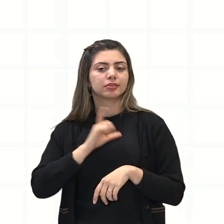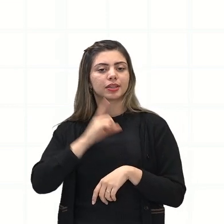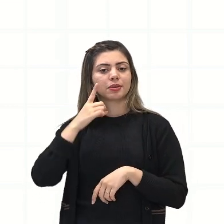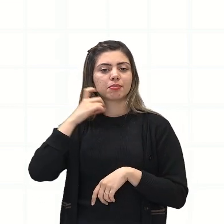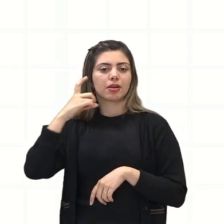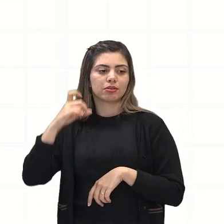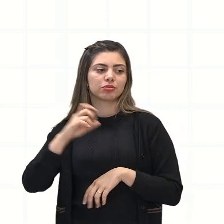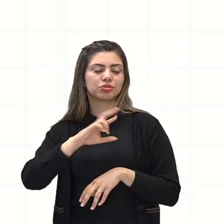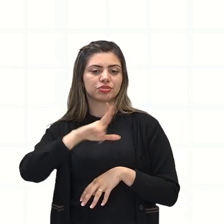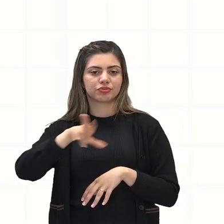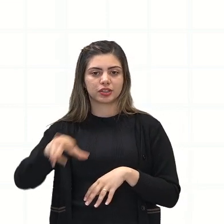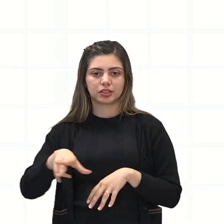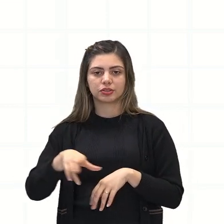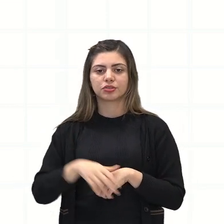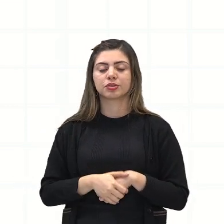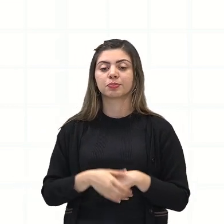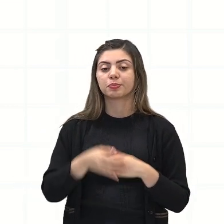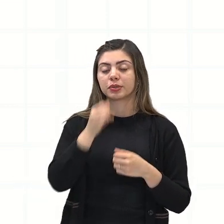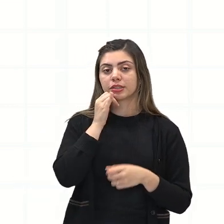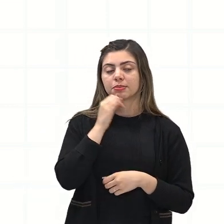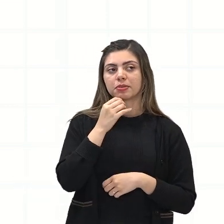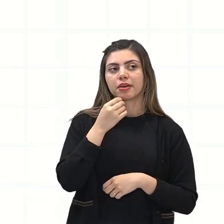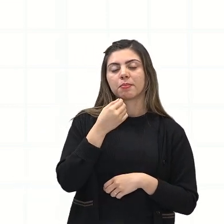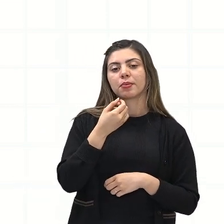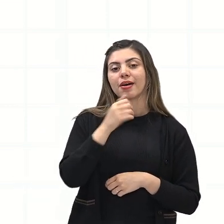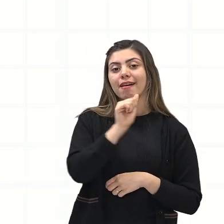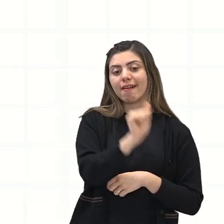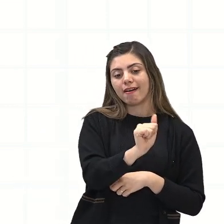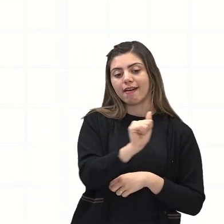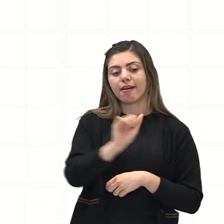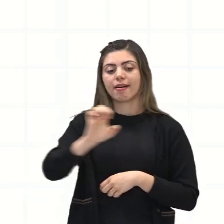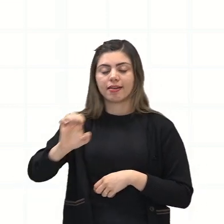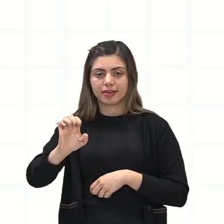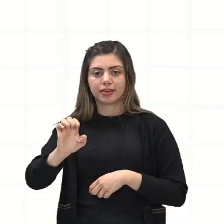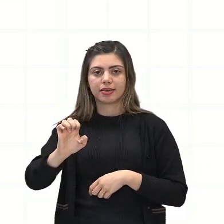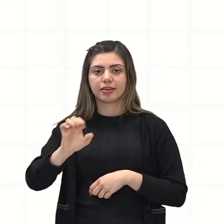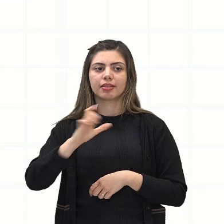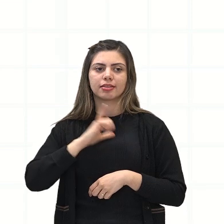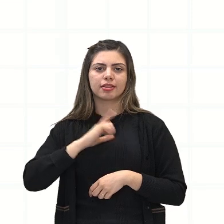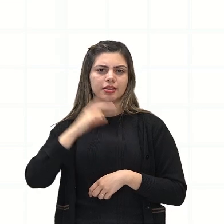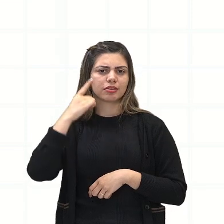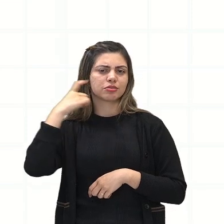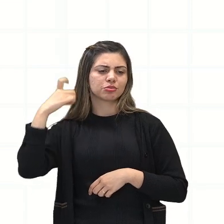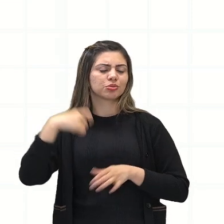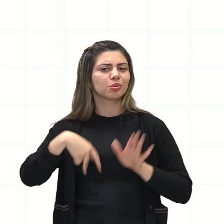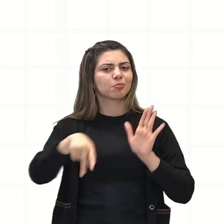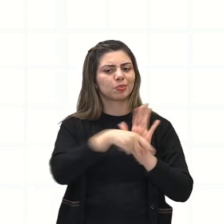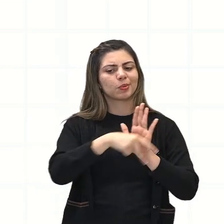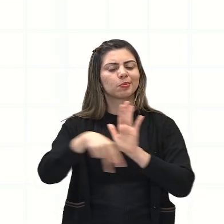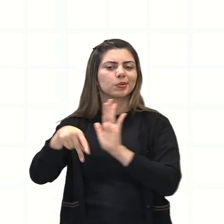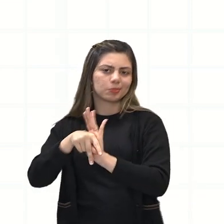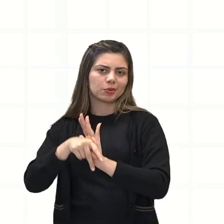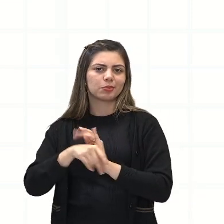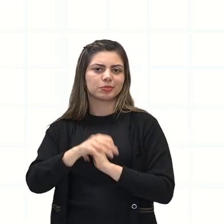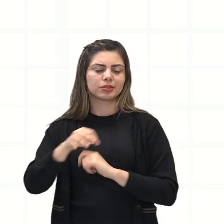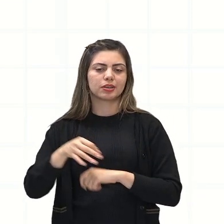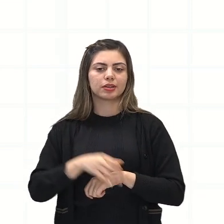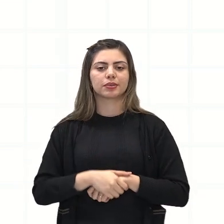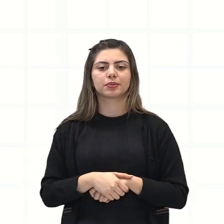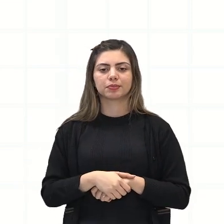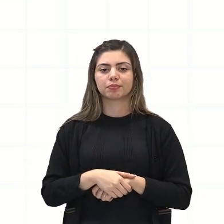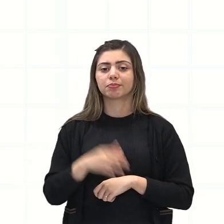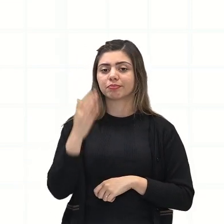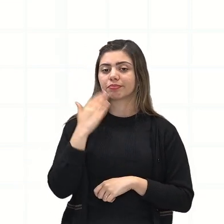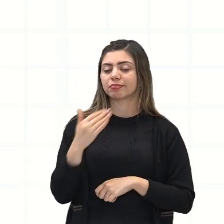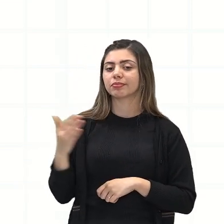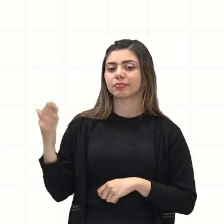Perceba que quando você fala A e você fala E, você tem elementos diversos da sua boca que vão trabalhar para que aquele